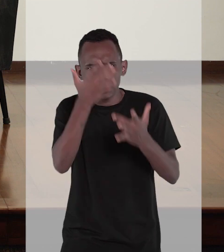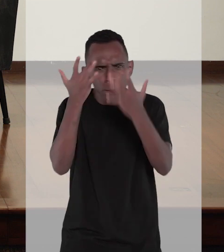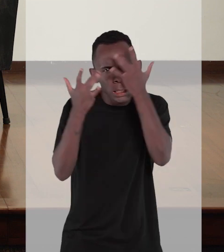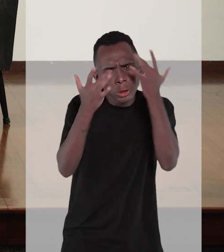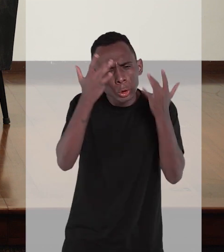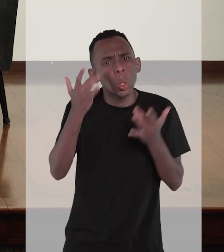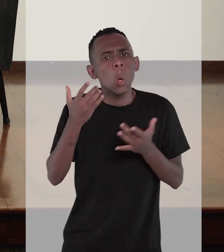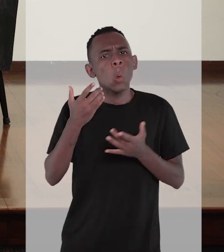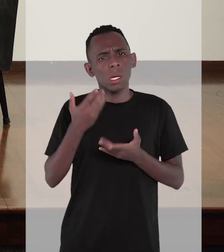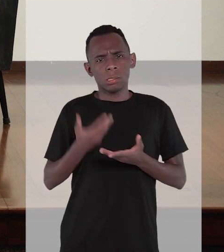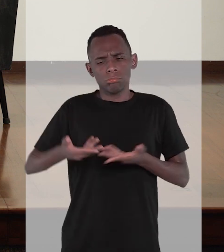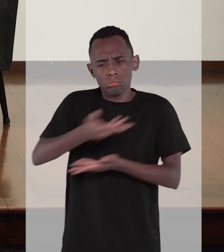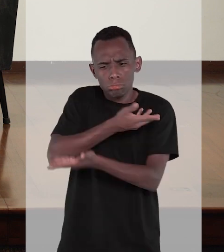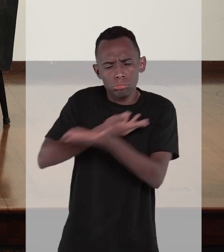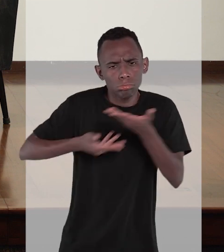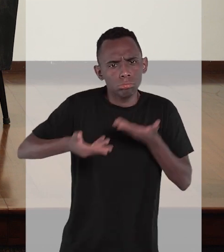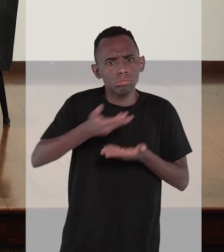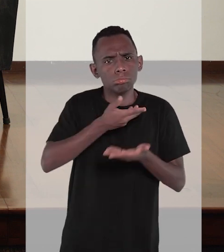gente. Conheci